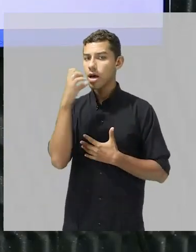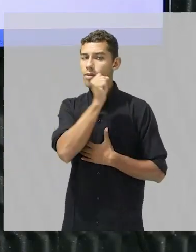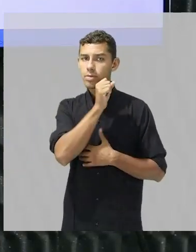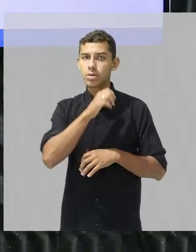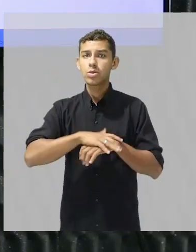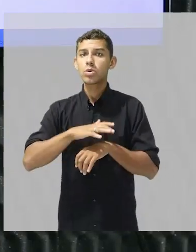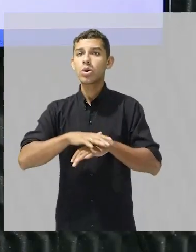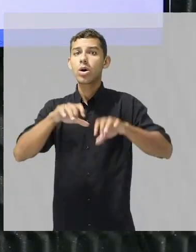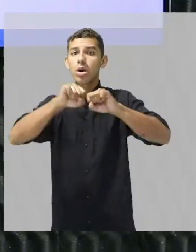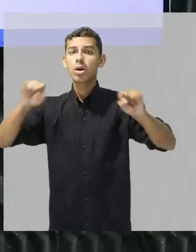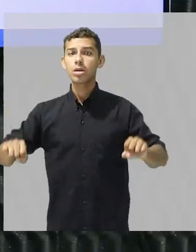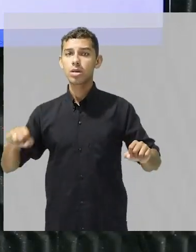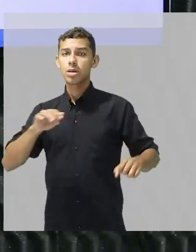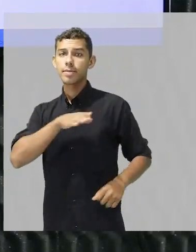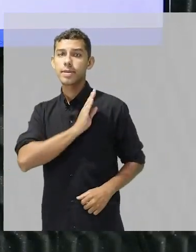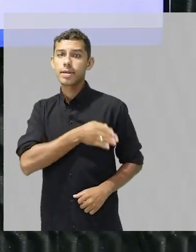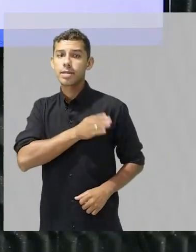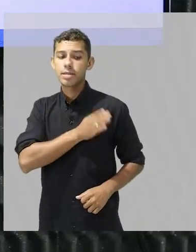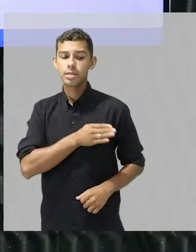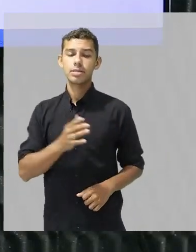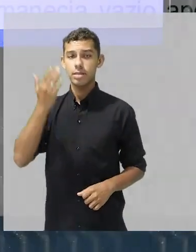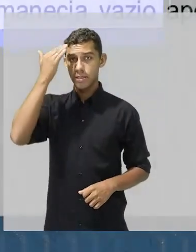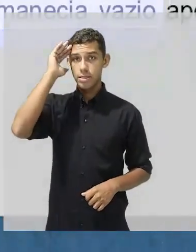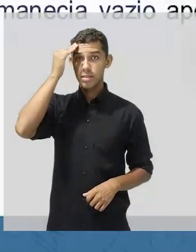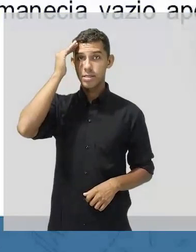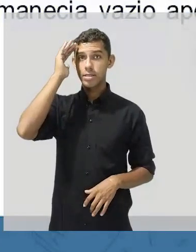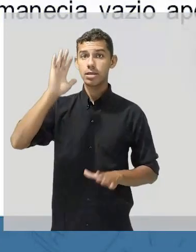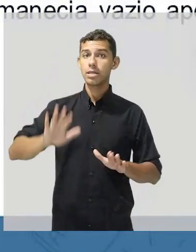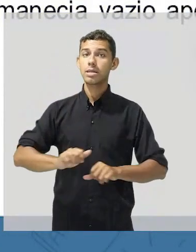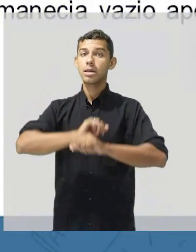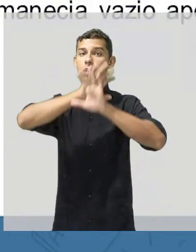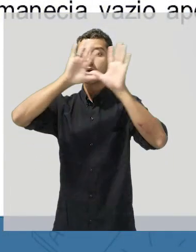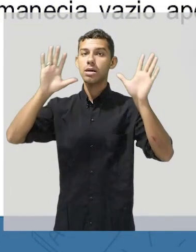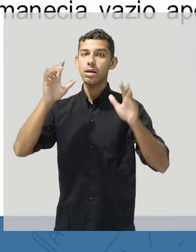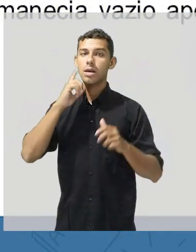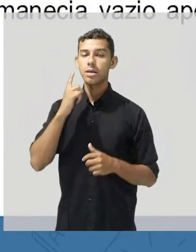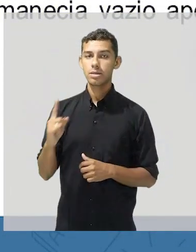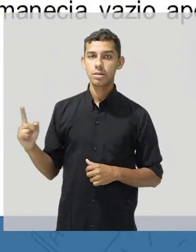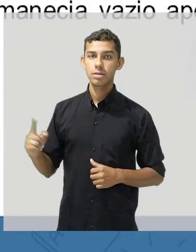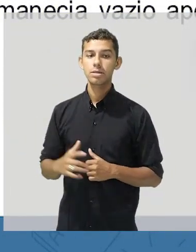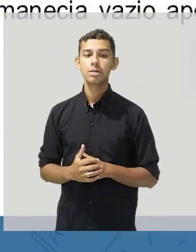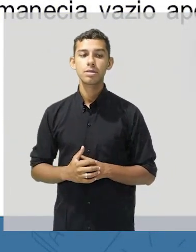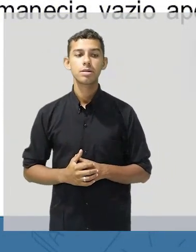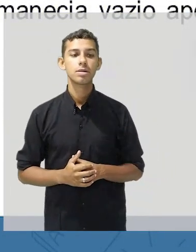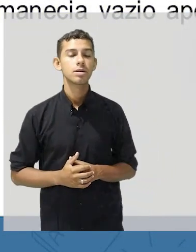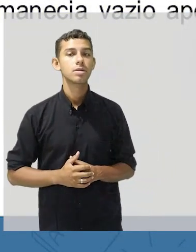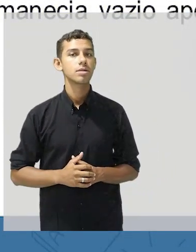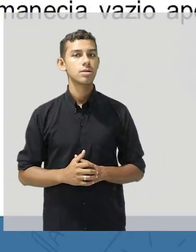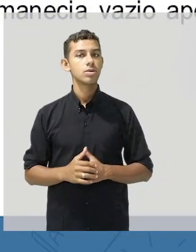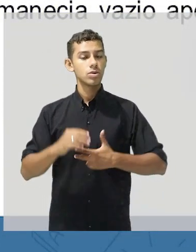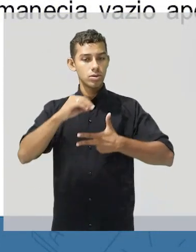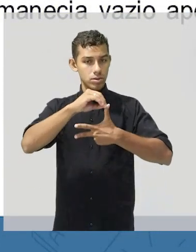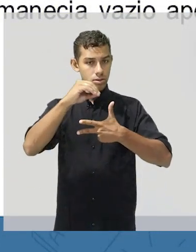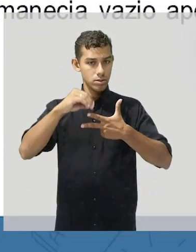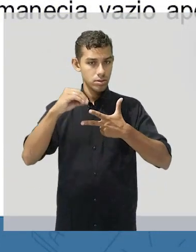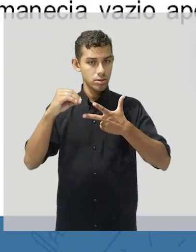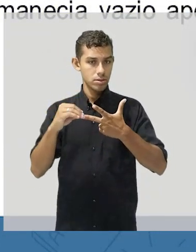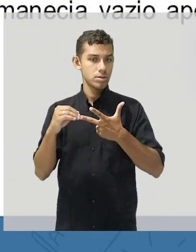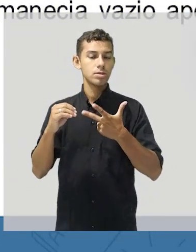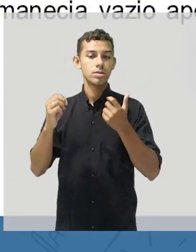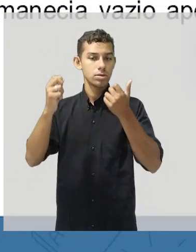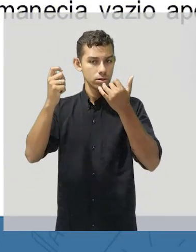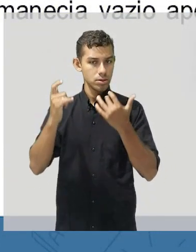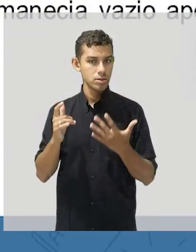nosso sistema cardiovascular, para vocês entenderem melhor um pouco do funcionamento, tá? Essa questão aqui, ela é do Enem, e ela